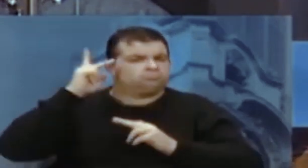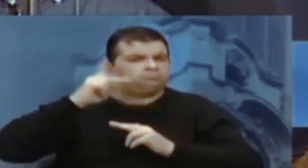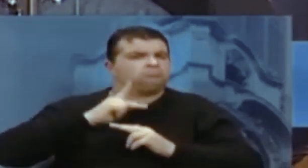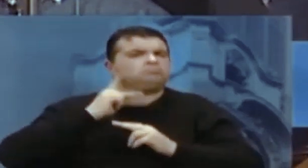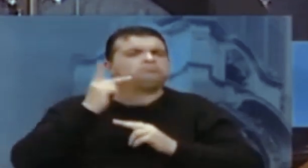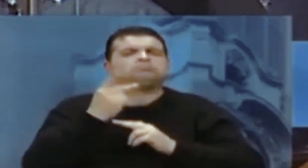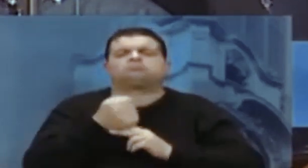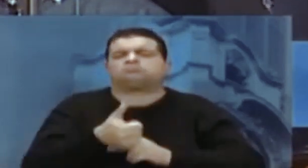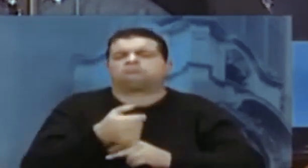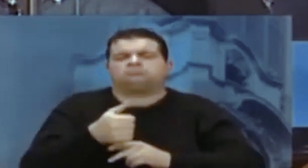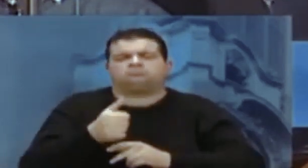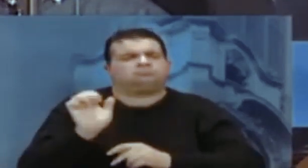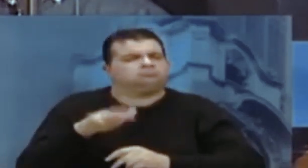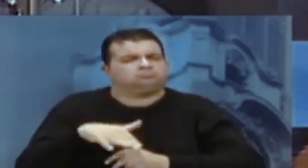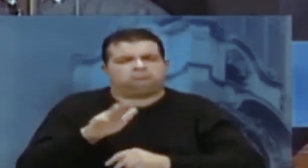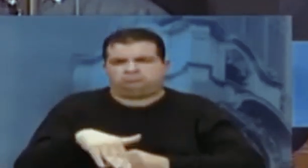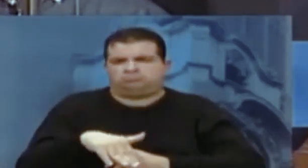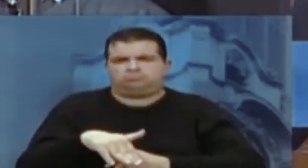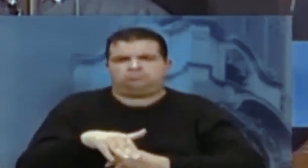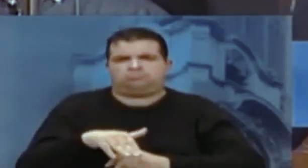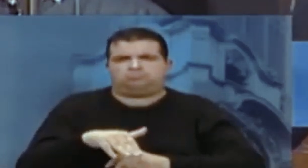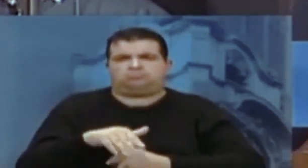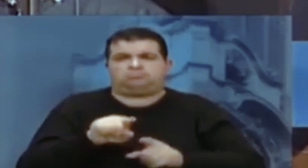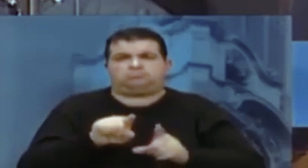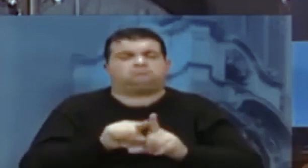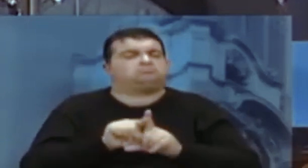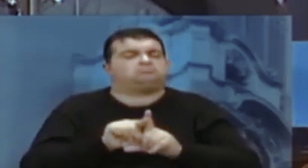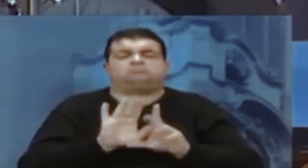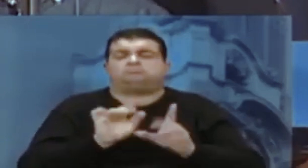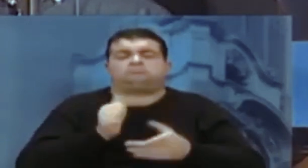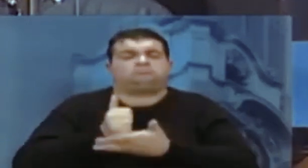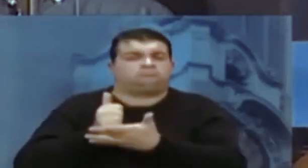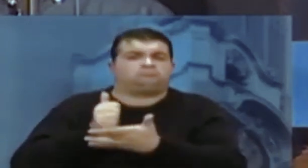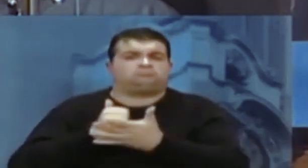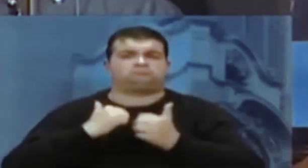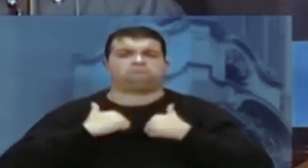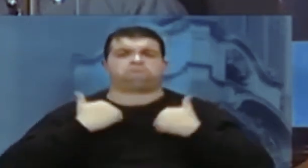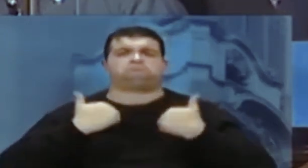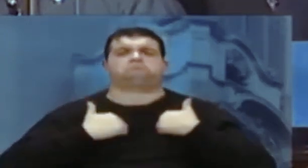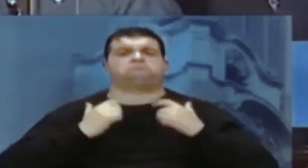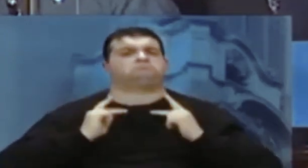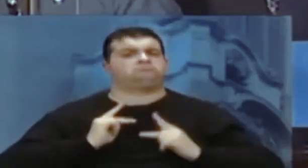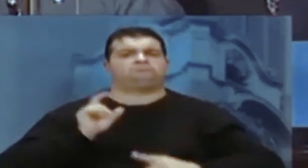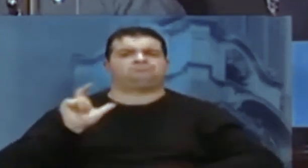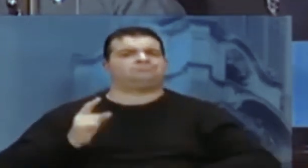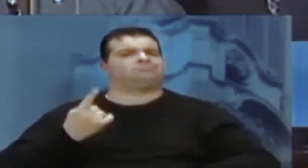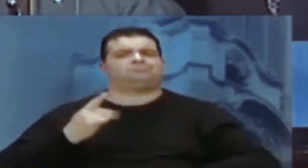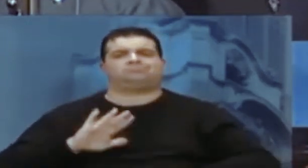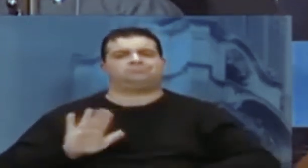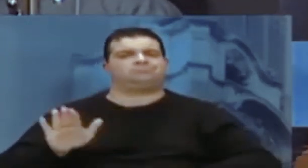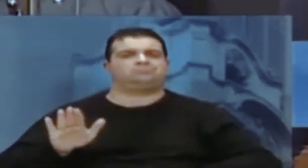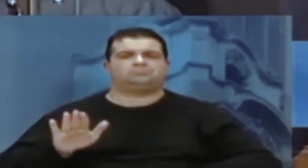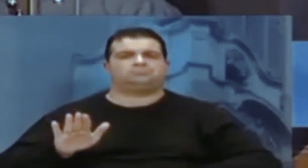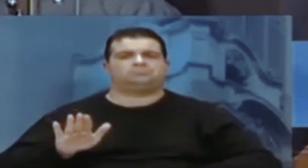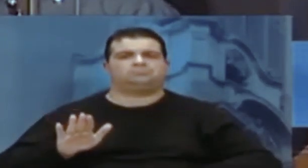políticos mesquinhos e para servir ao ego de uma pessoa